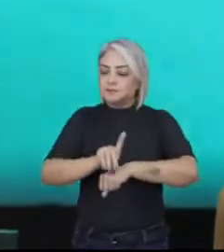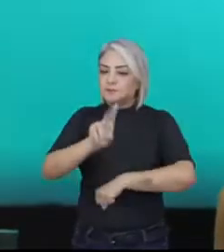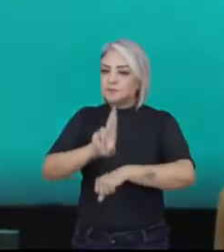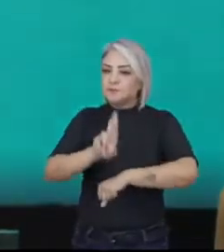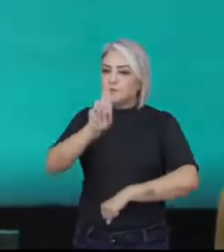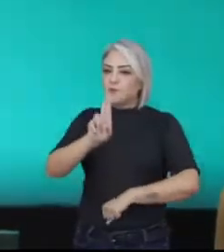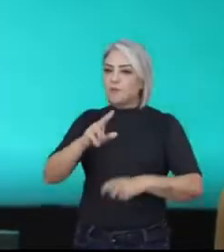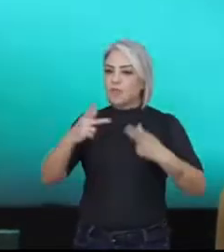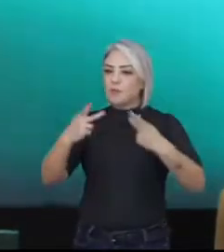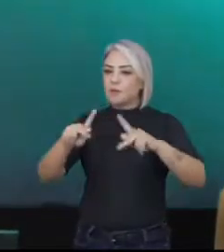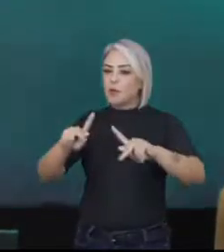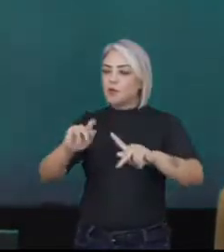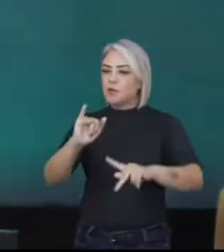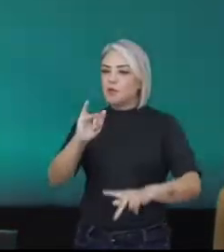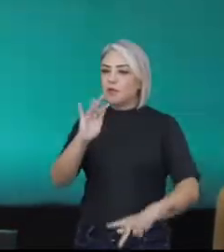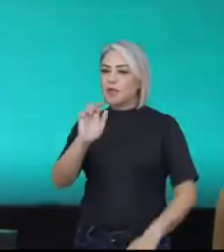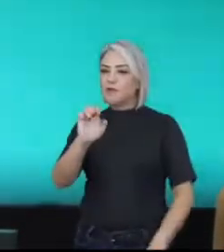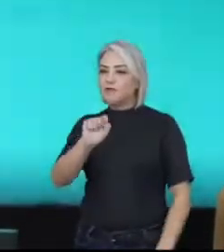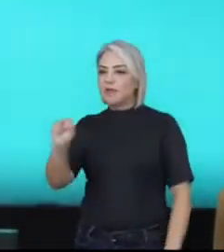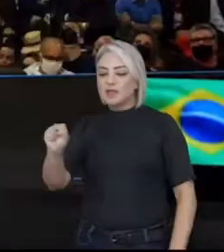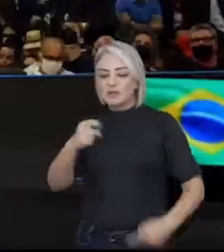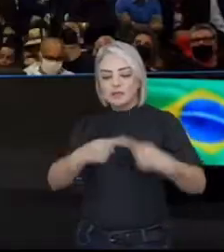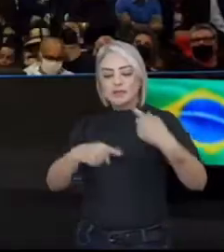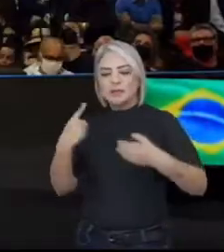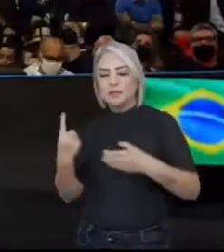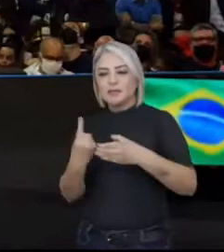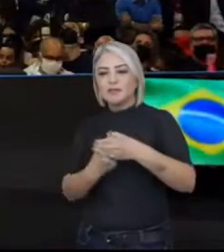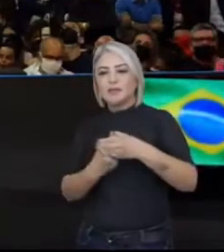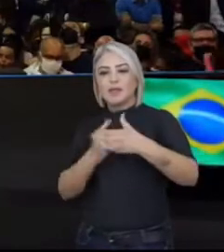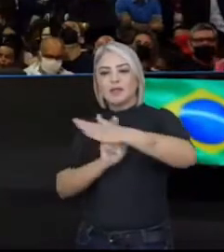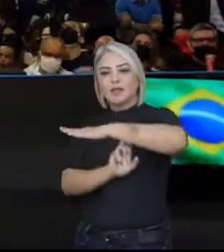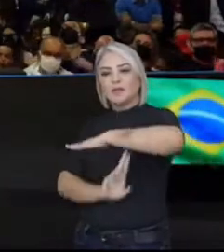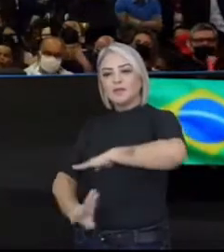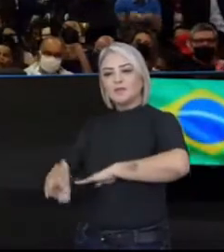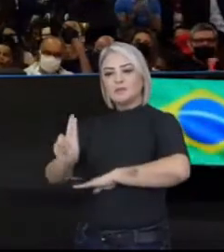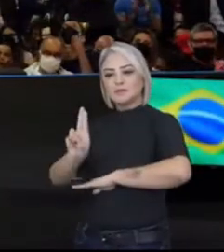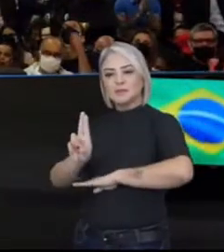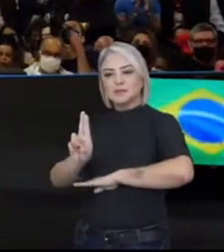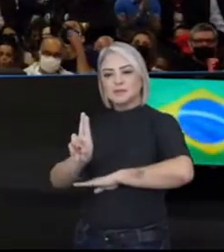FIES e à política de cotas na universidade.